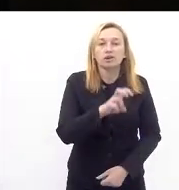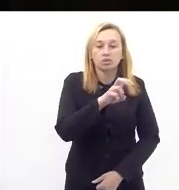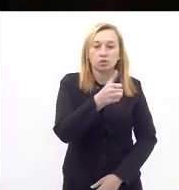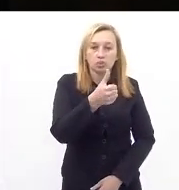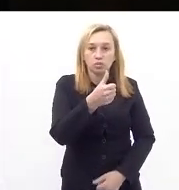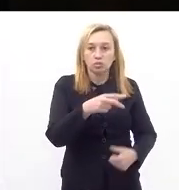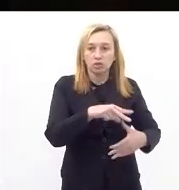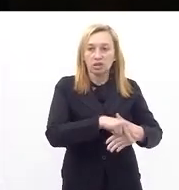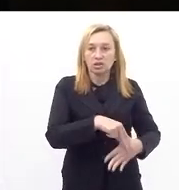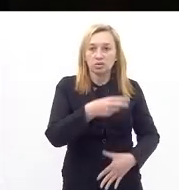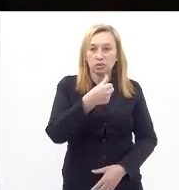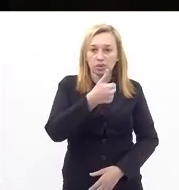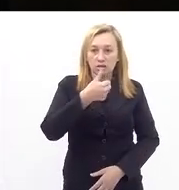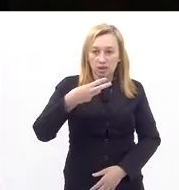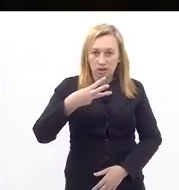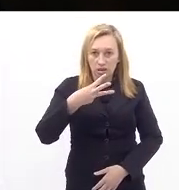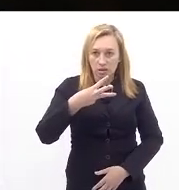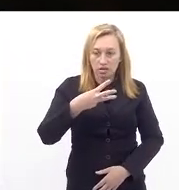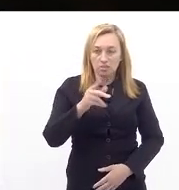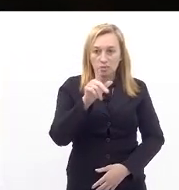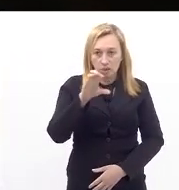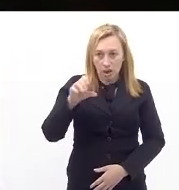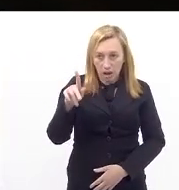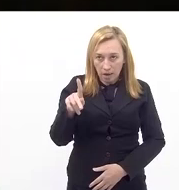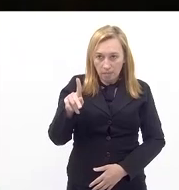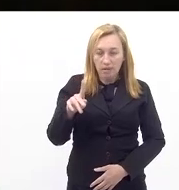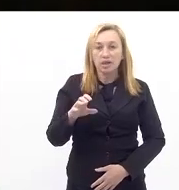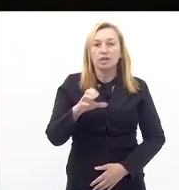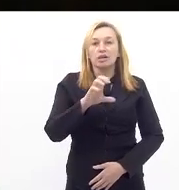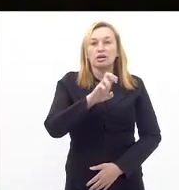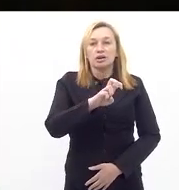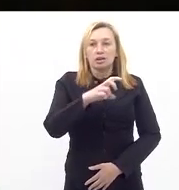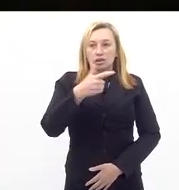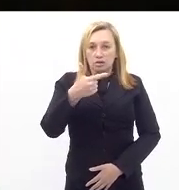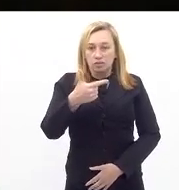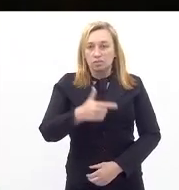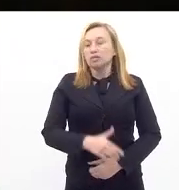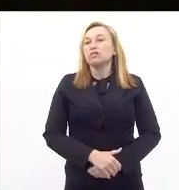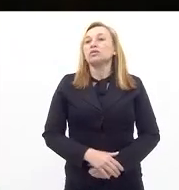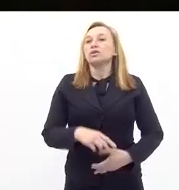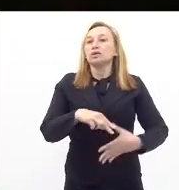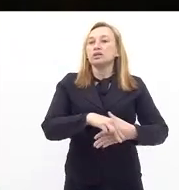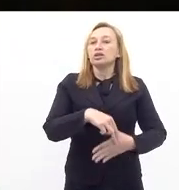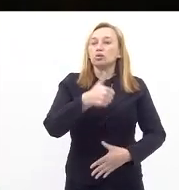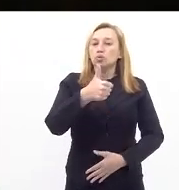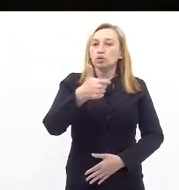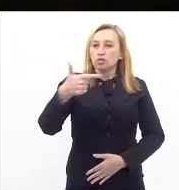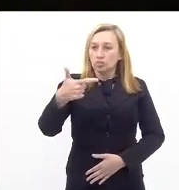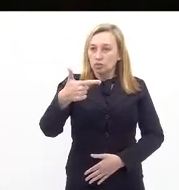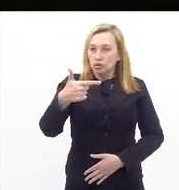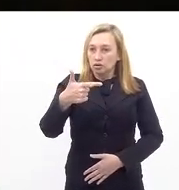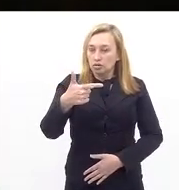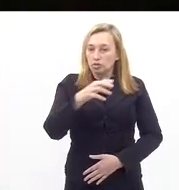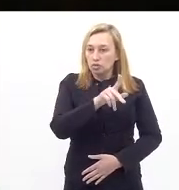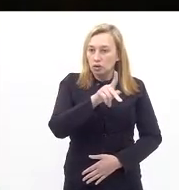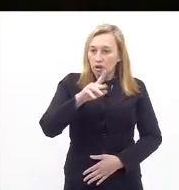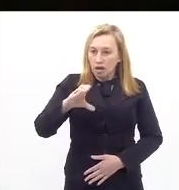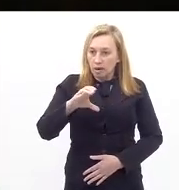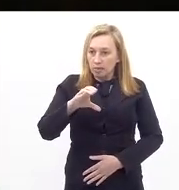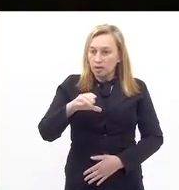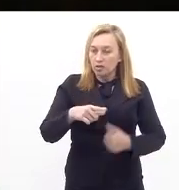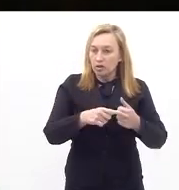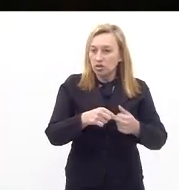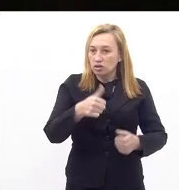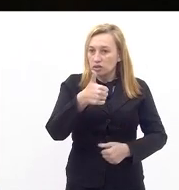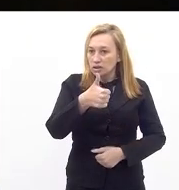13 do capítulo artigo do caput do artigo 52 e os incisos 1 e 2 do caput do